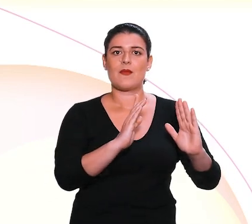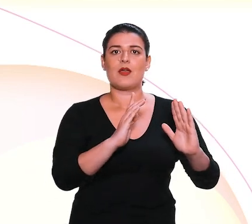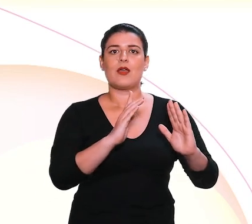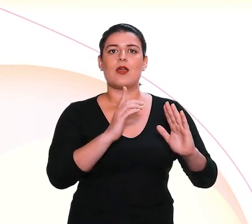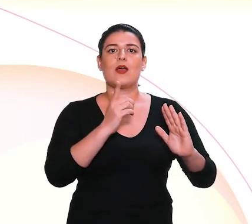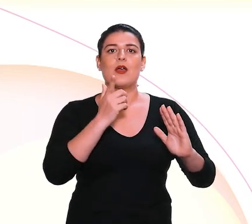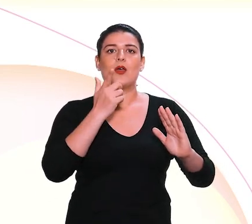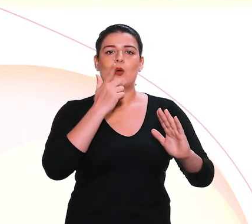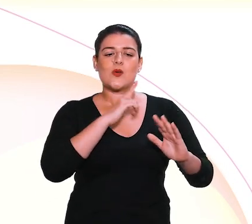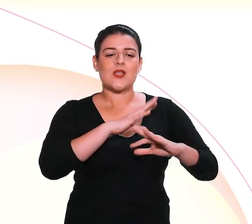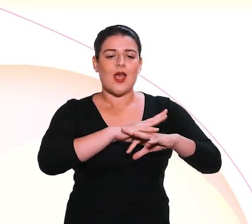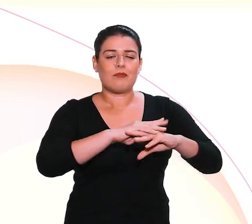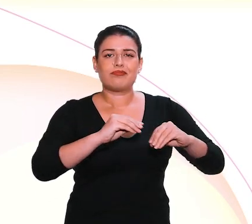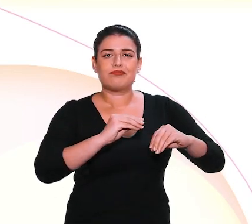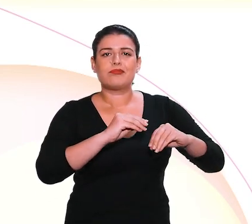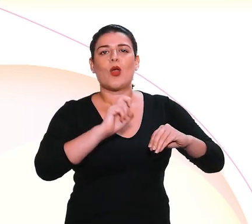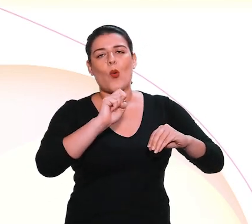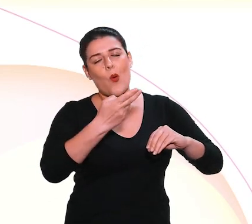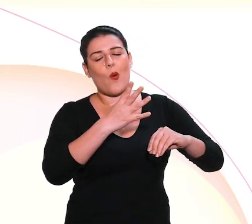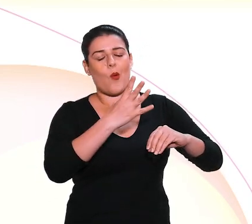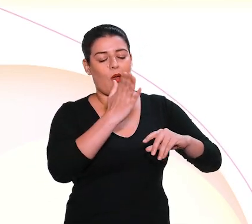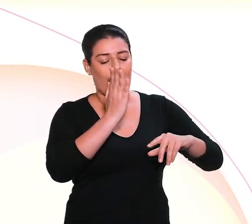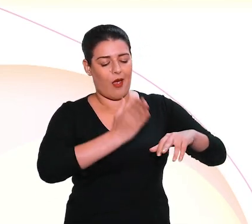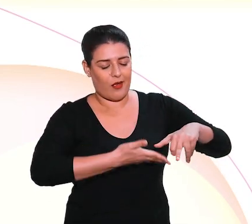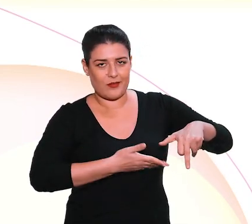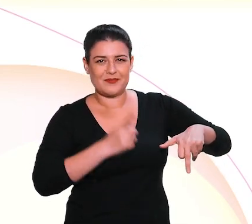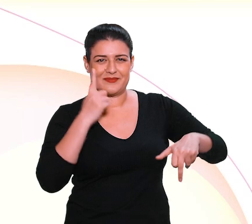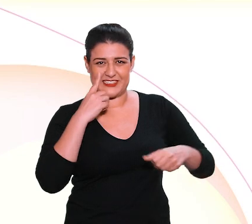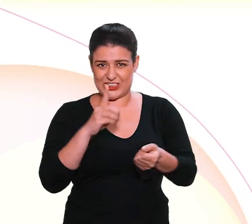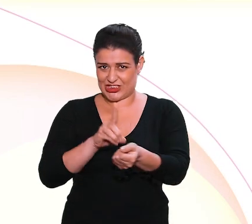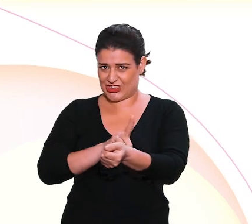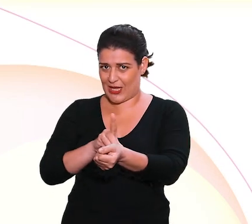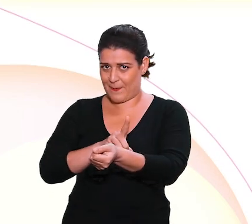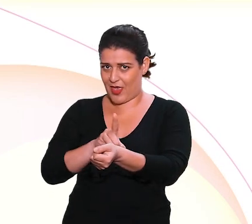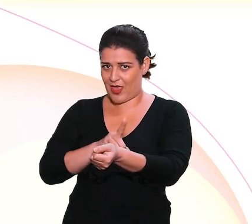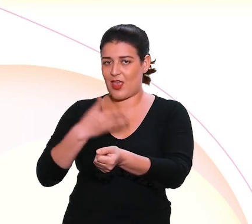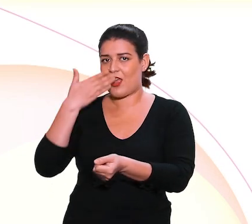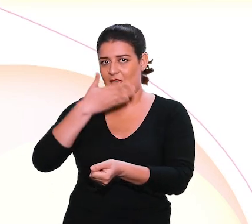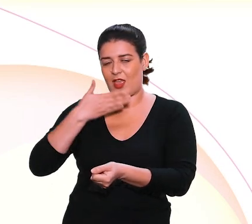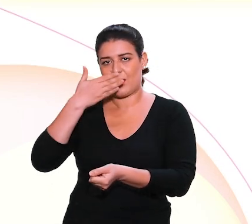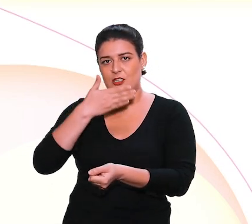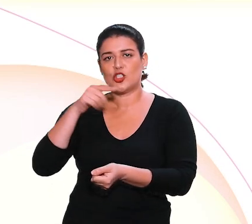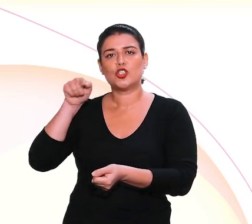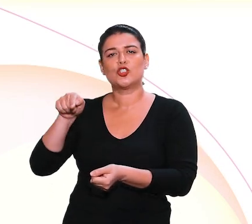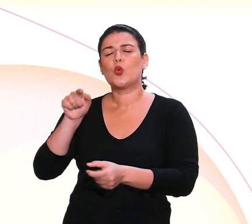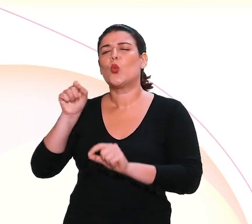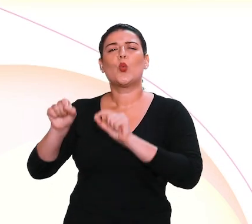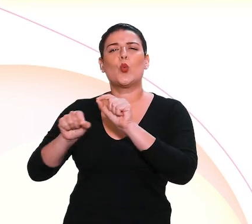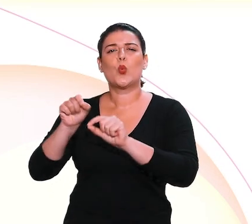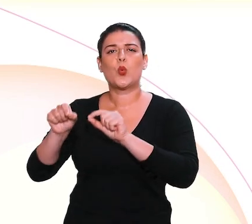à amputação. A primeira coisa seria que o diabetes, ele de certa forma